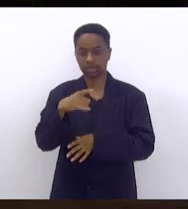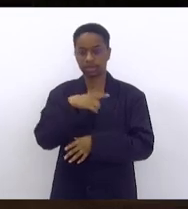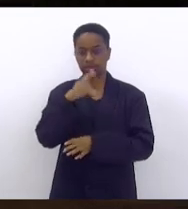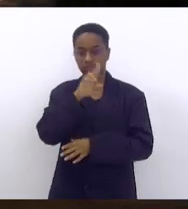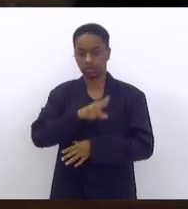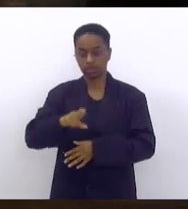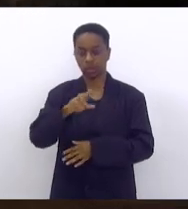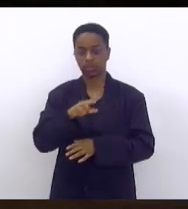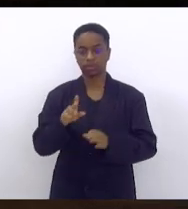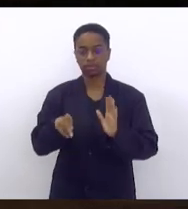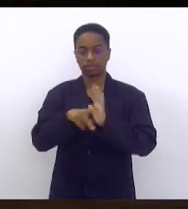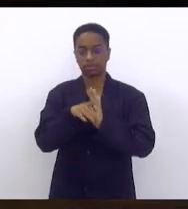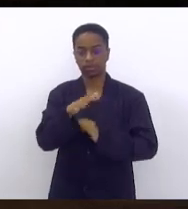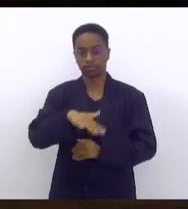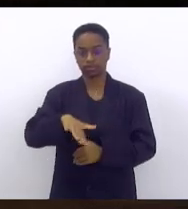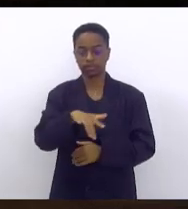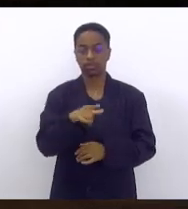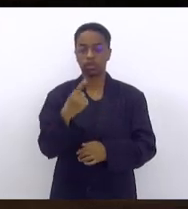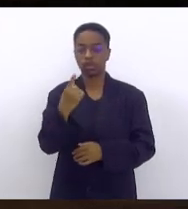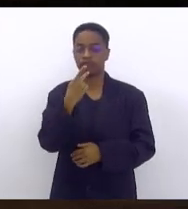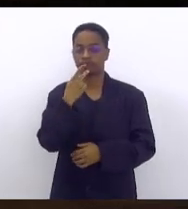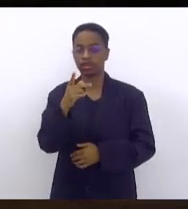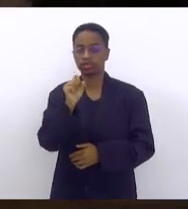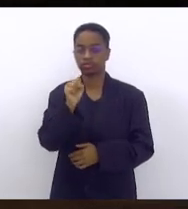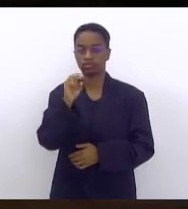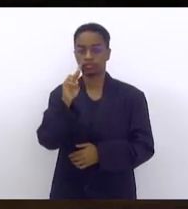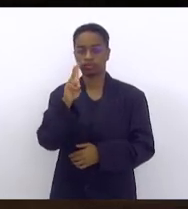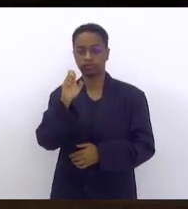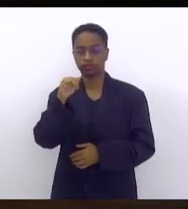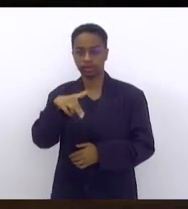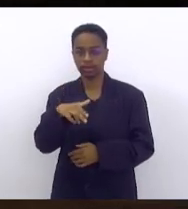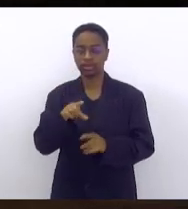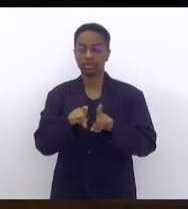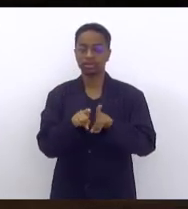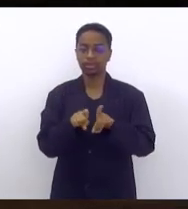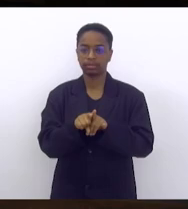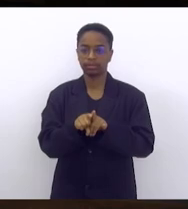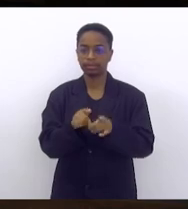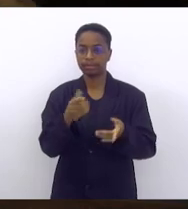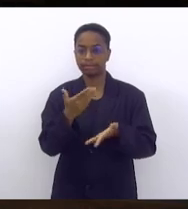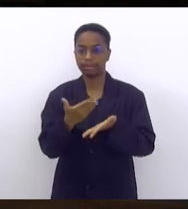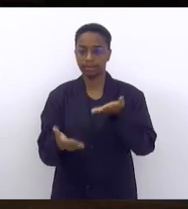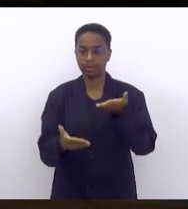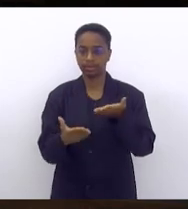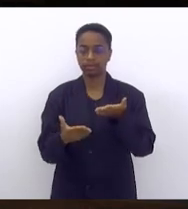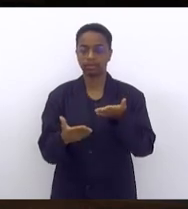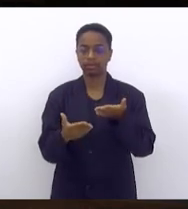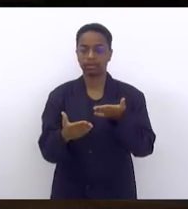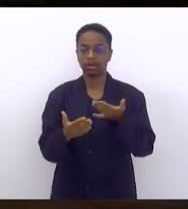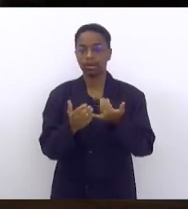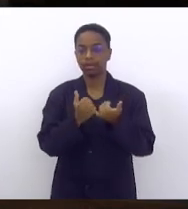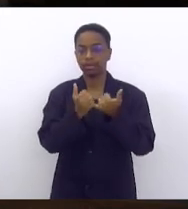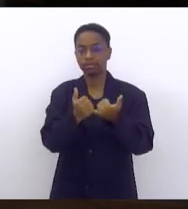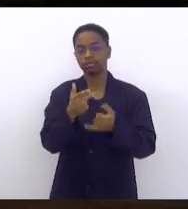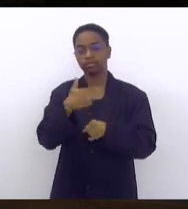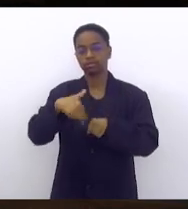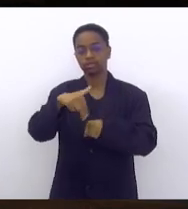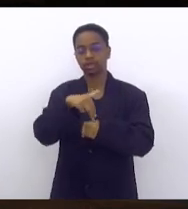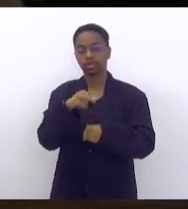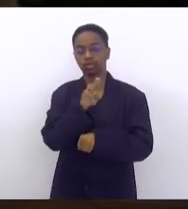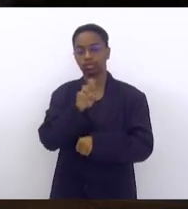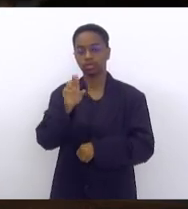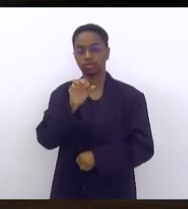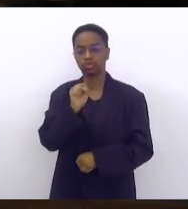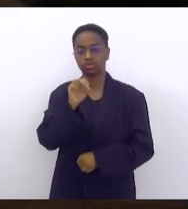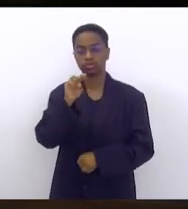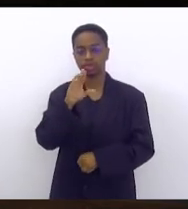nome para o setor, um chama de SUVAM, perdemos um patrimônio nacional gigantesco, chamava SUCAM, até hoje você